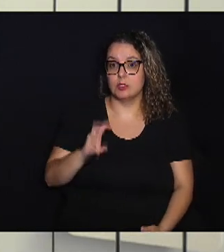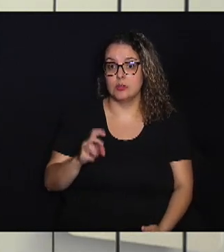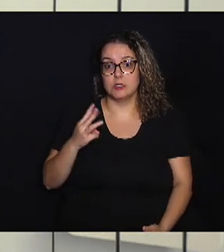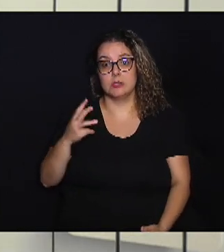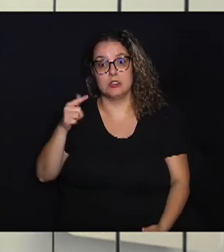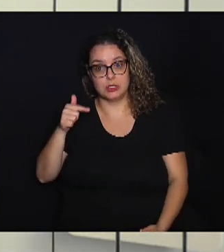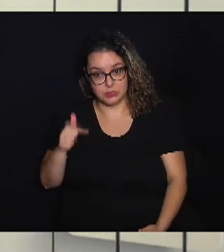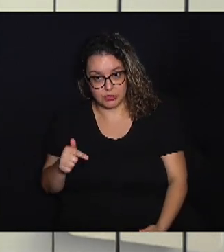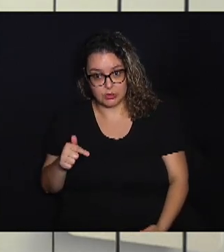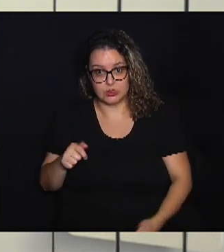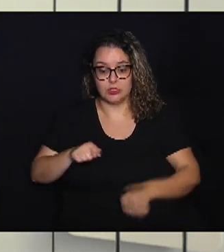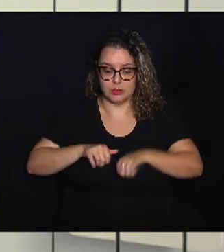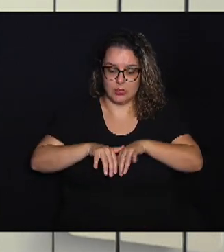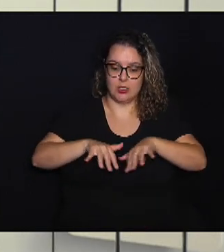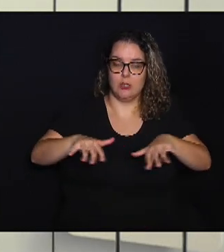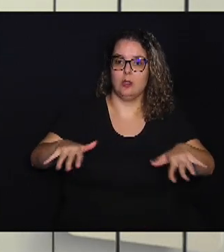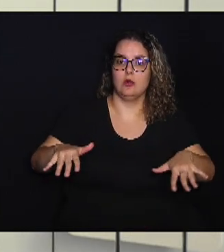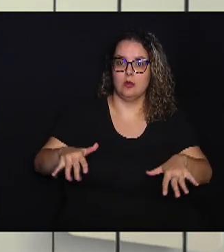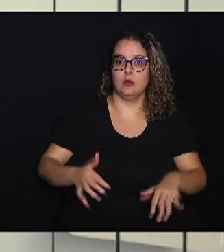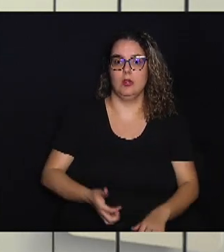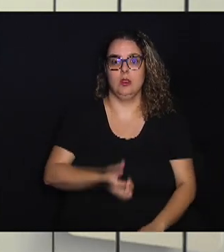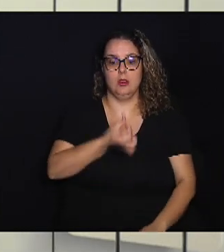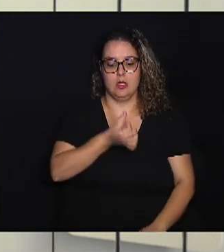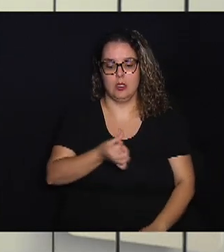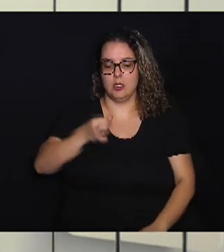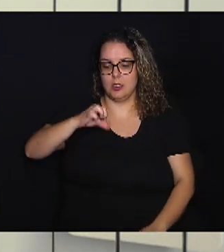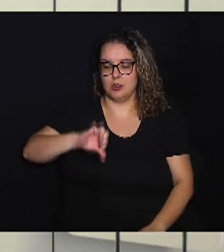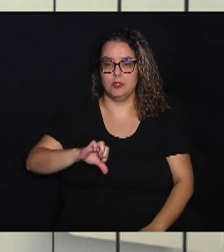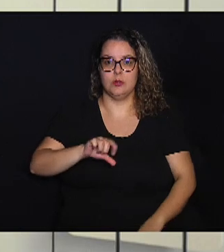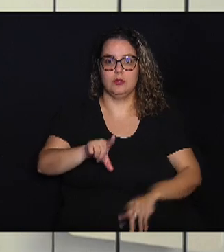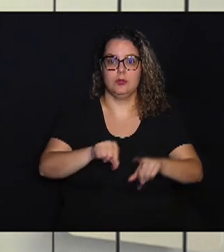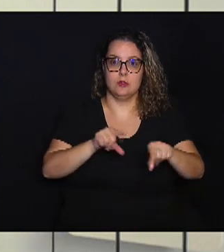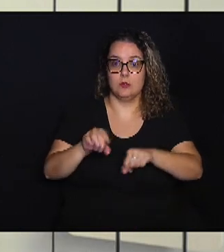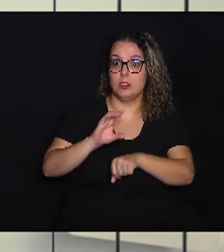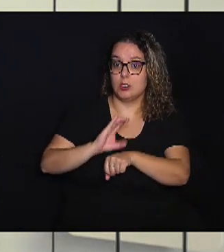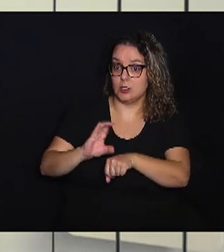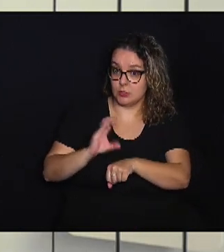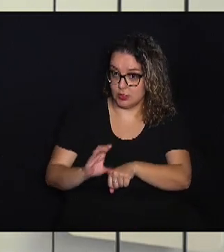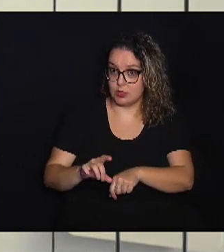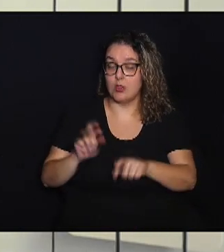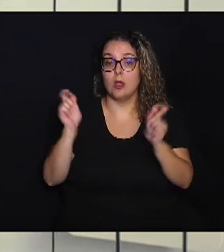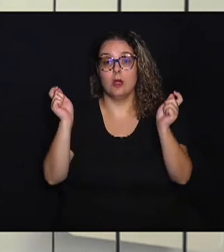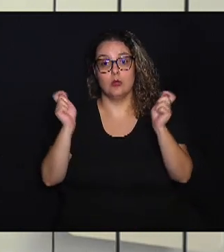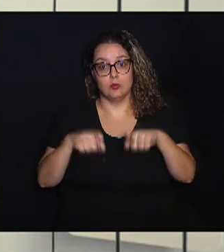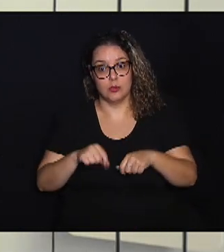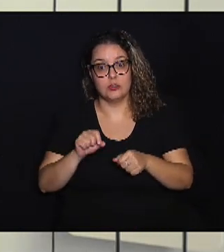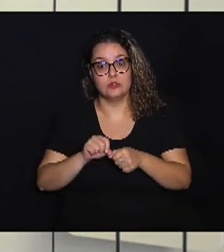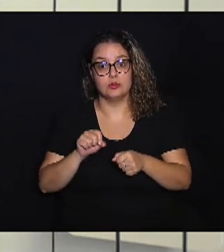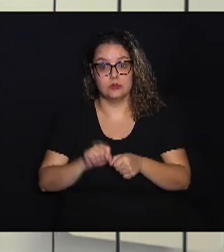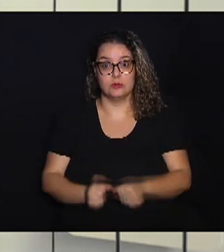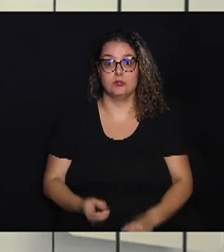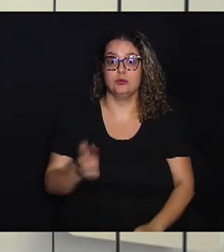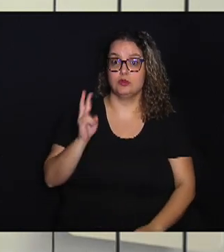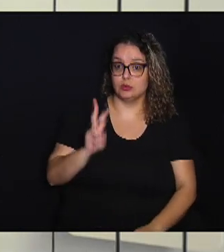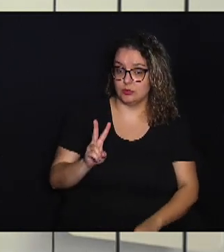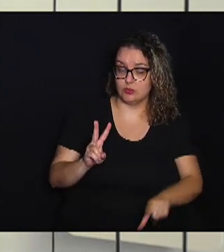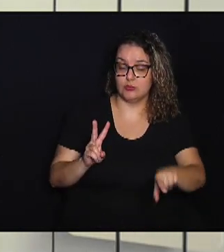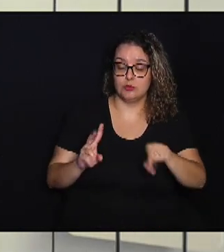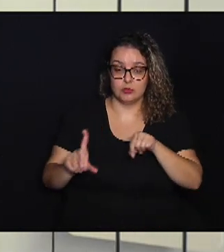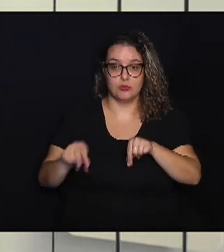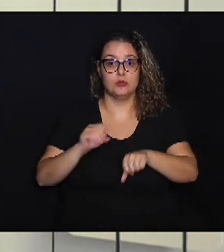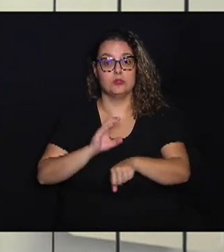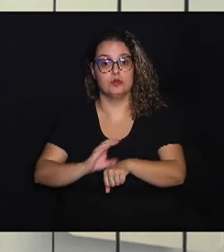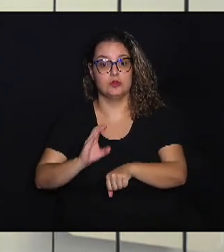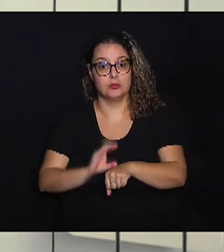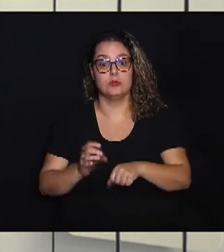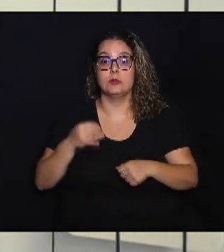2.537 distribuídas em 69 opções de cursos. É possível fazer até 2 opções de cursos,